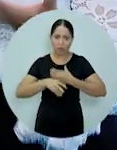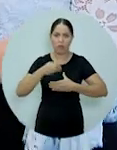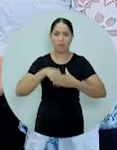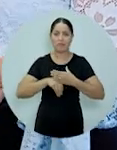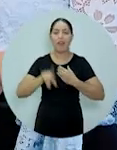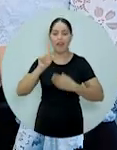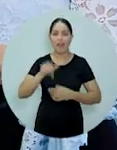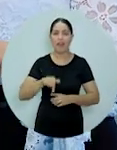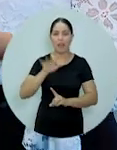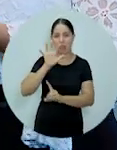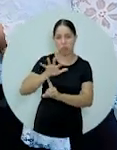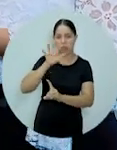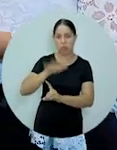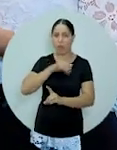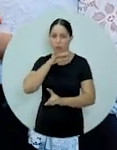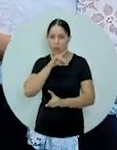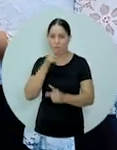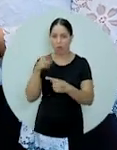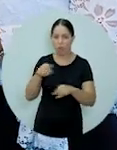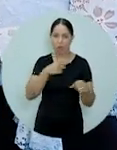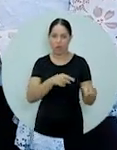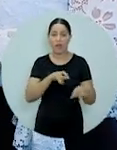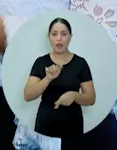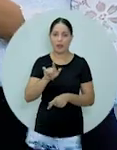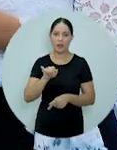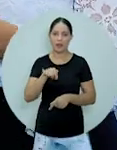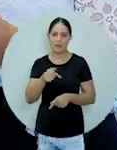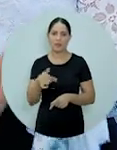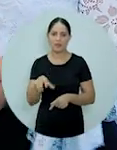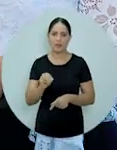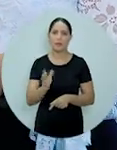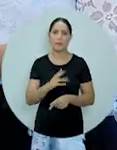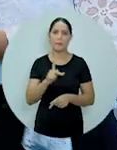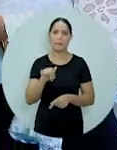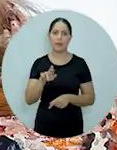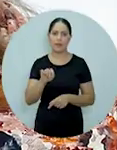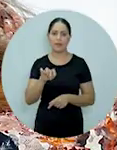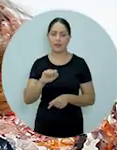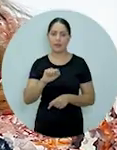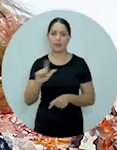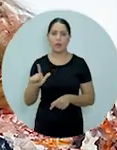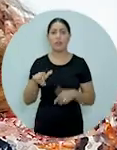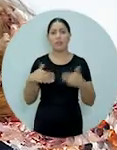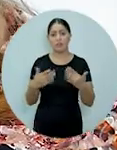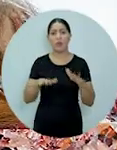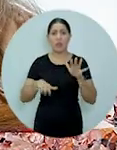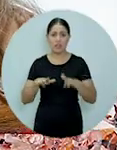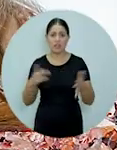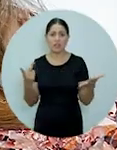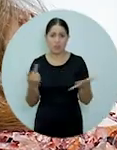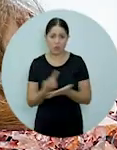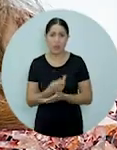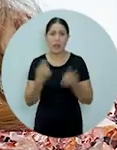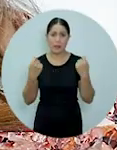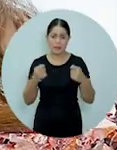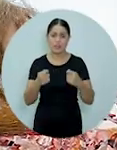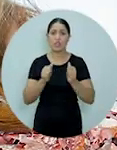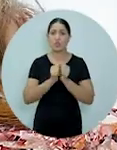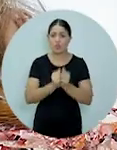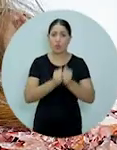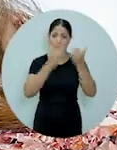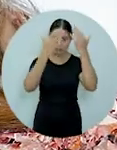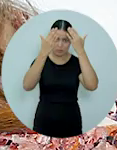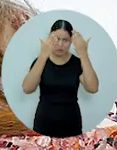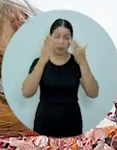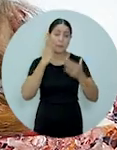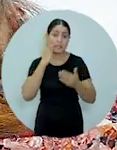de alienação parental. E a gente precisa cortar isso o mais breve, o mais cedo possível. Então, normalmente, quando há algum tipo de fala nesse sentido,